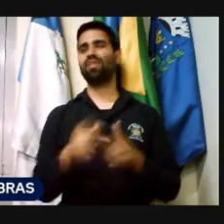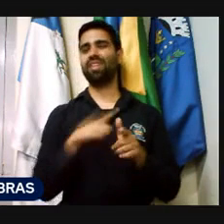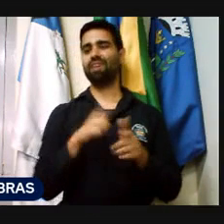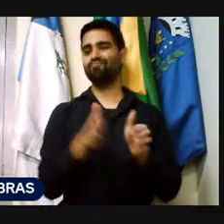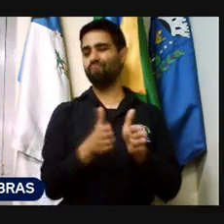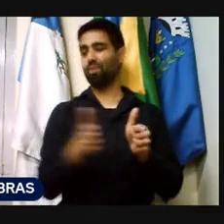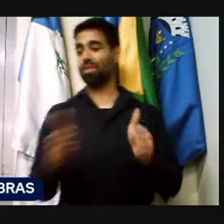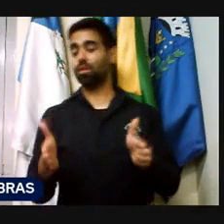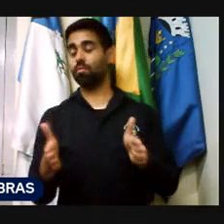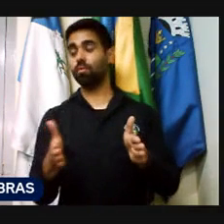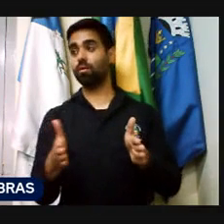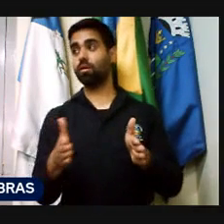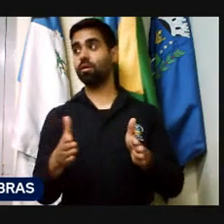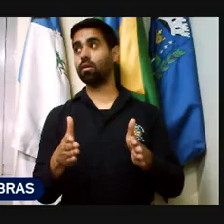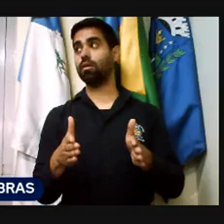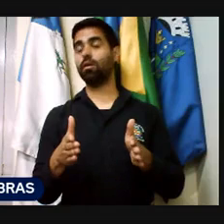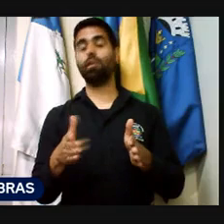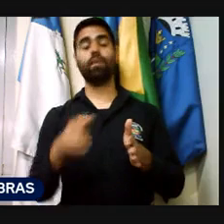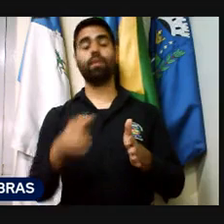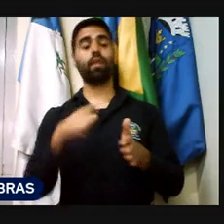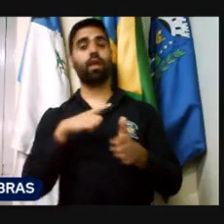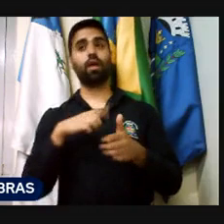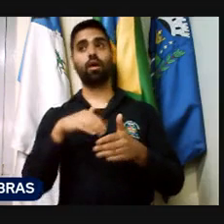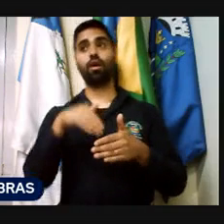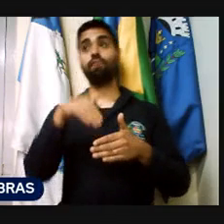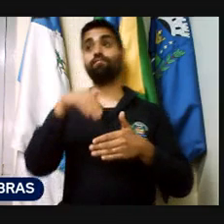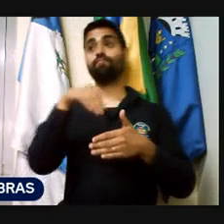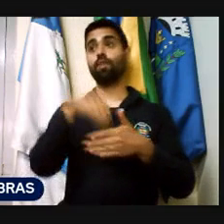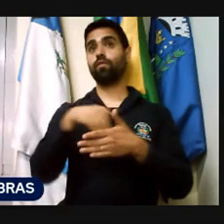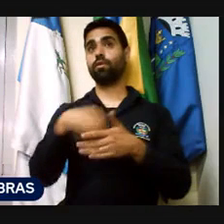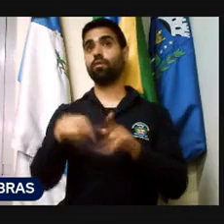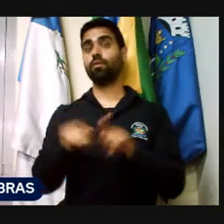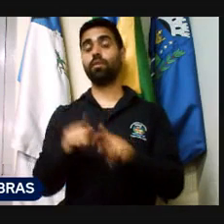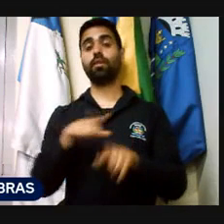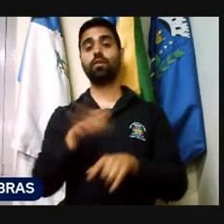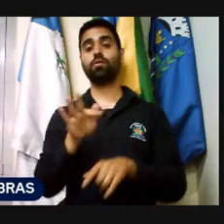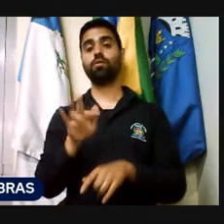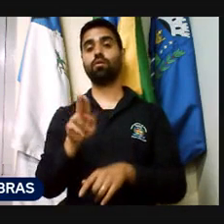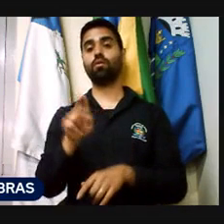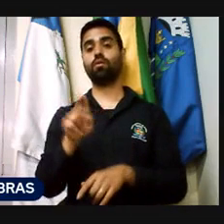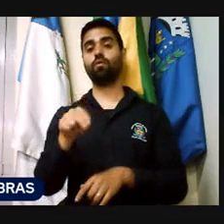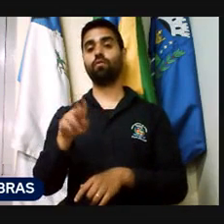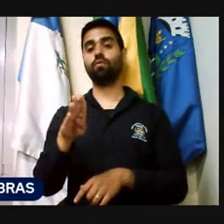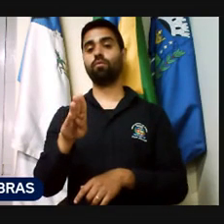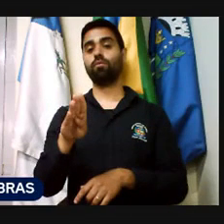se cumprir o que determina o Fundeb.